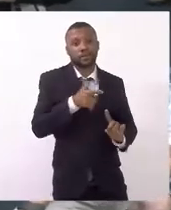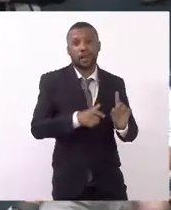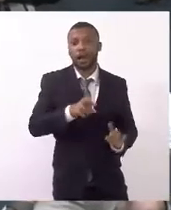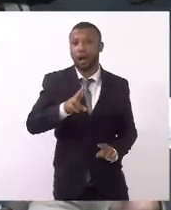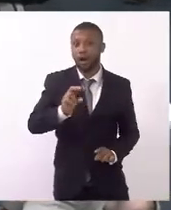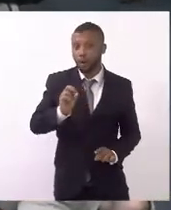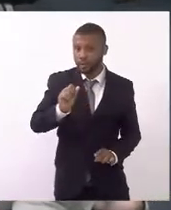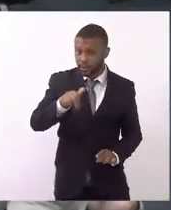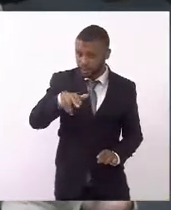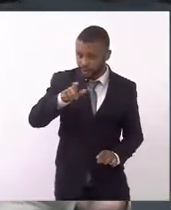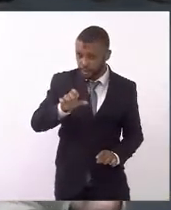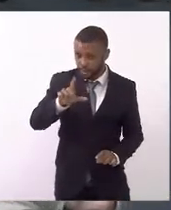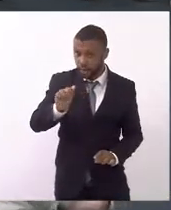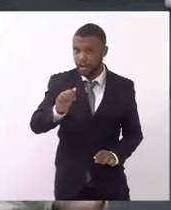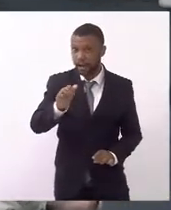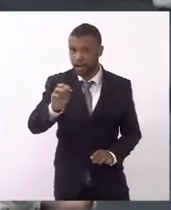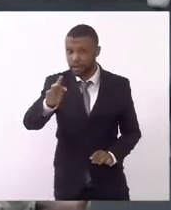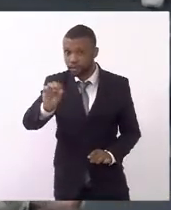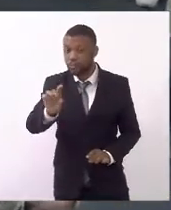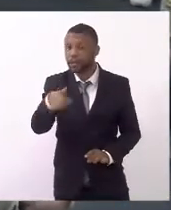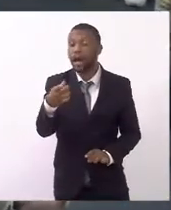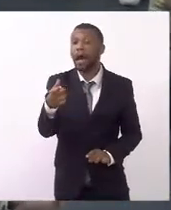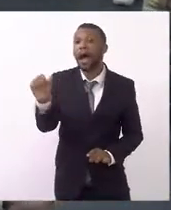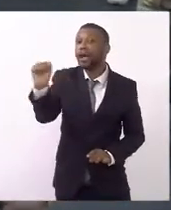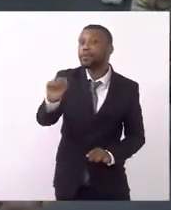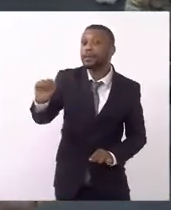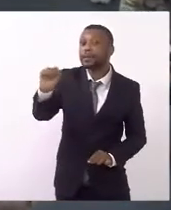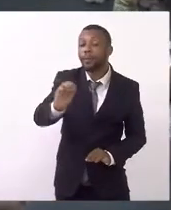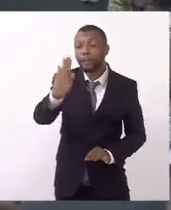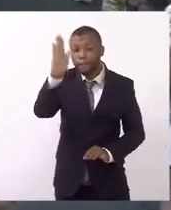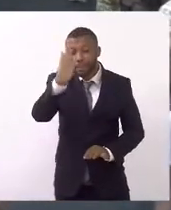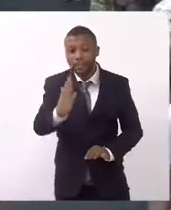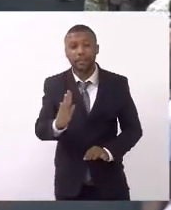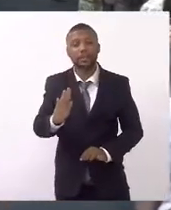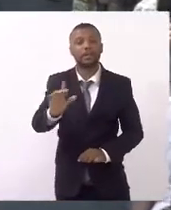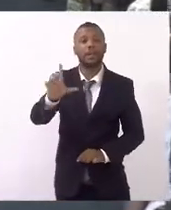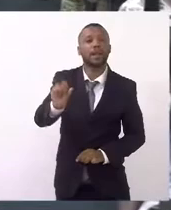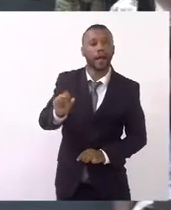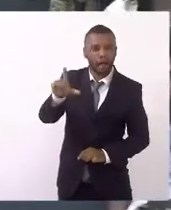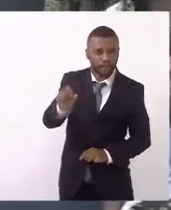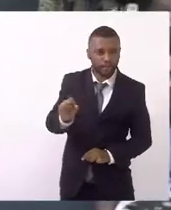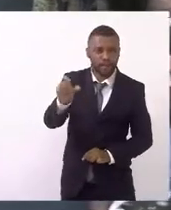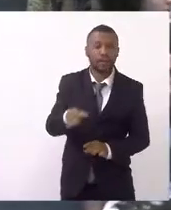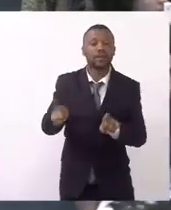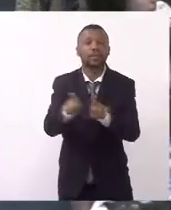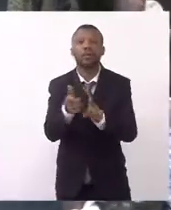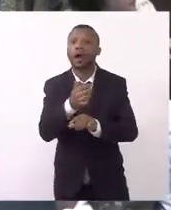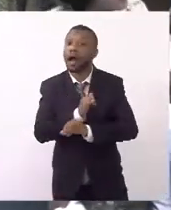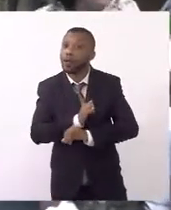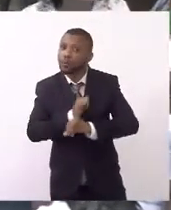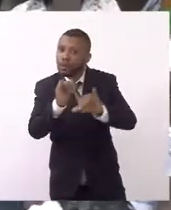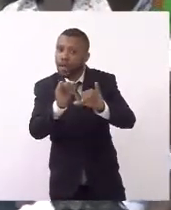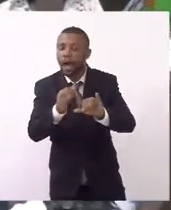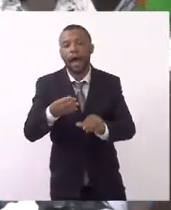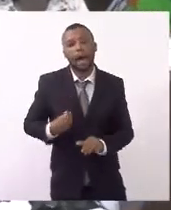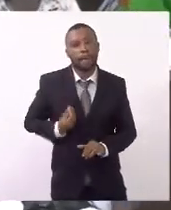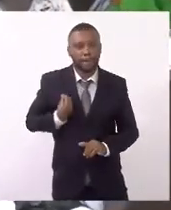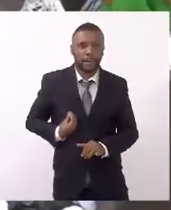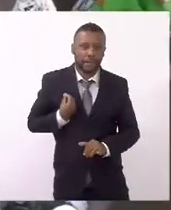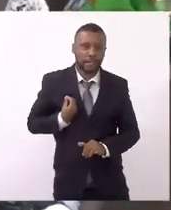da articulação Brasileira de lésbicas gostaria também de anunciar a presença e já